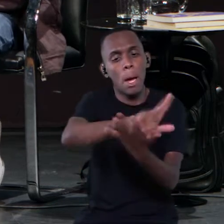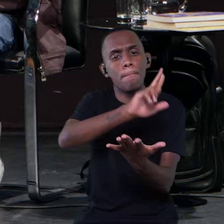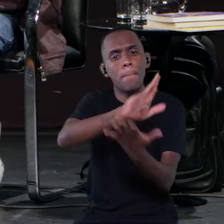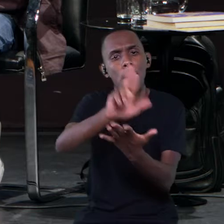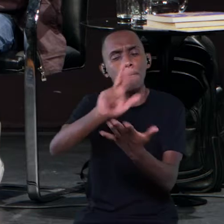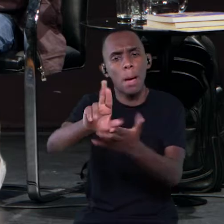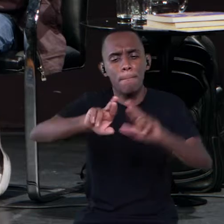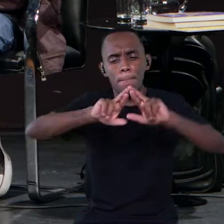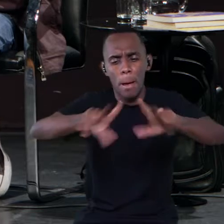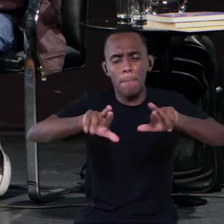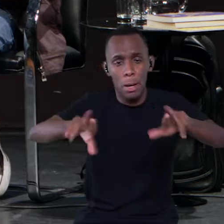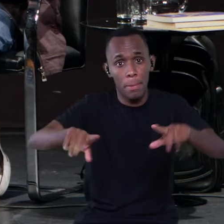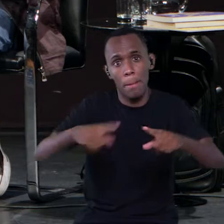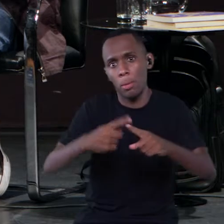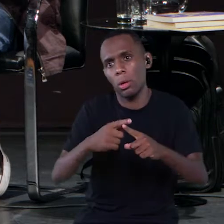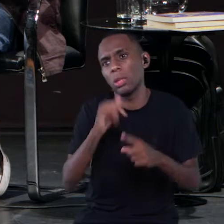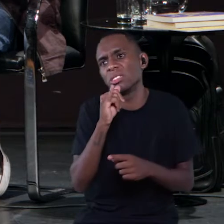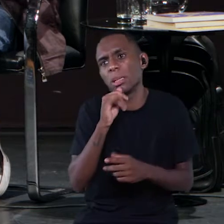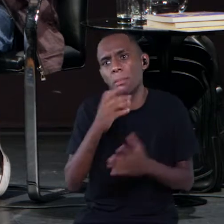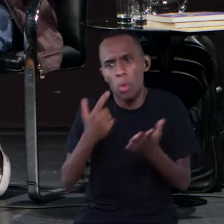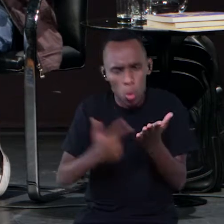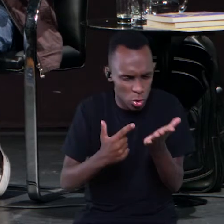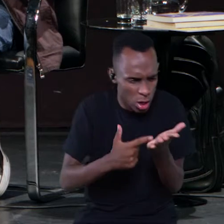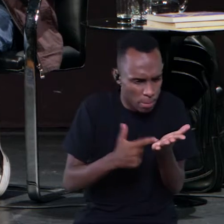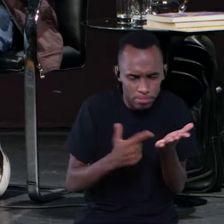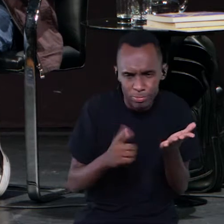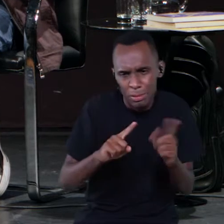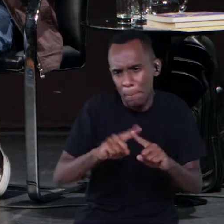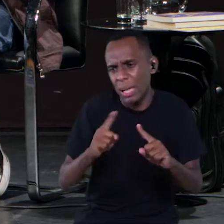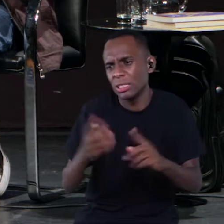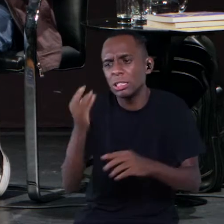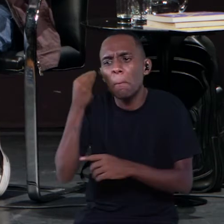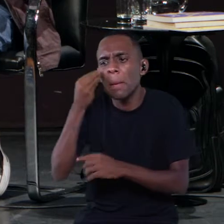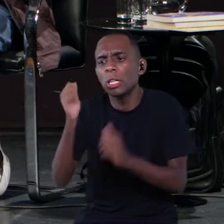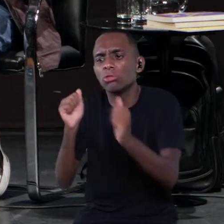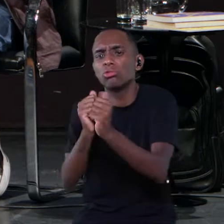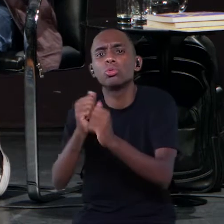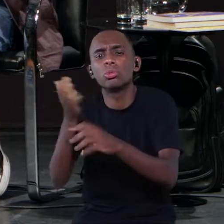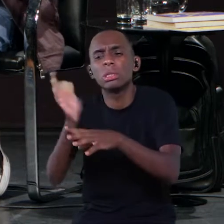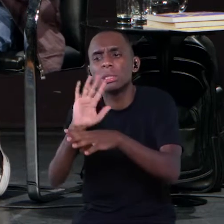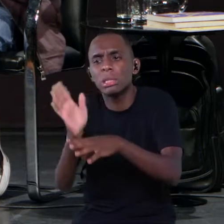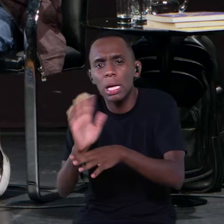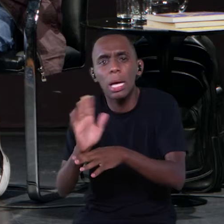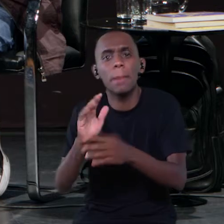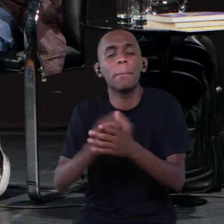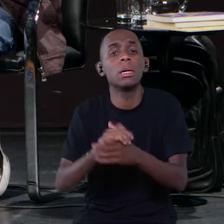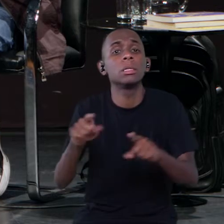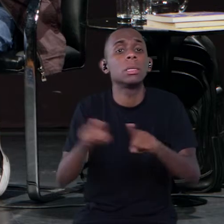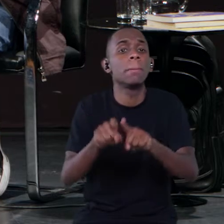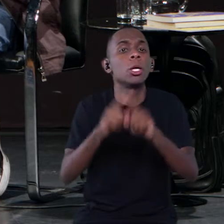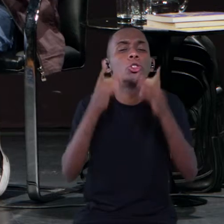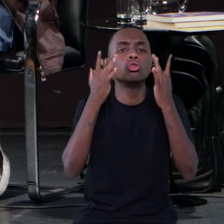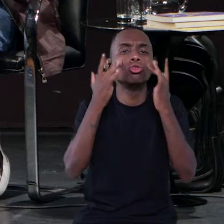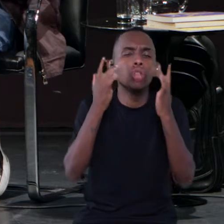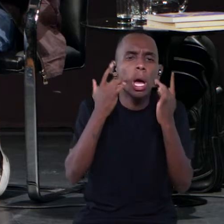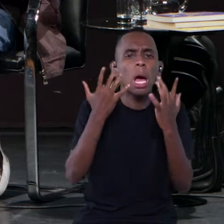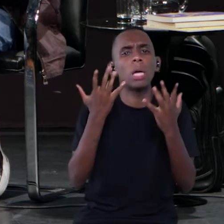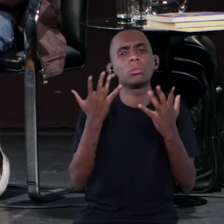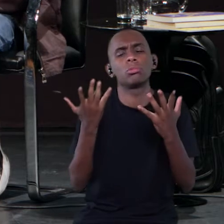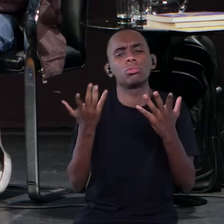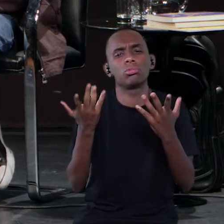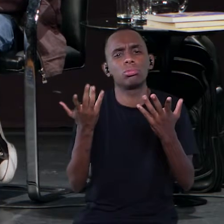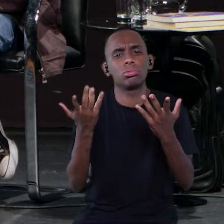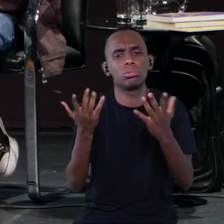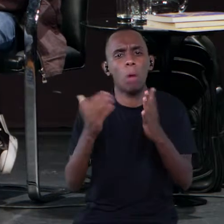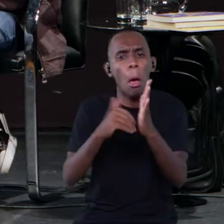multiculturais. Não era raro que quem mexesse com literatura lidasse com cinema, quem lidasse com teatro mexesse também com artes